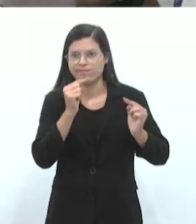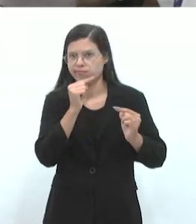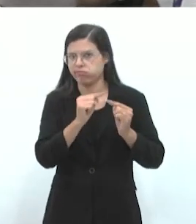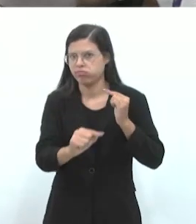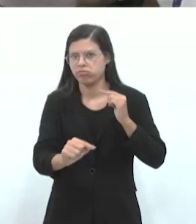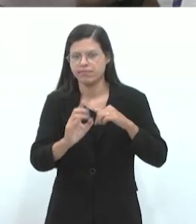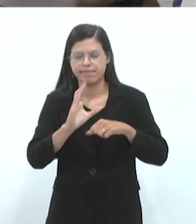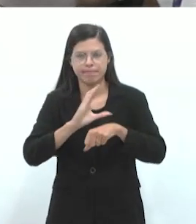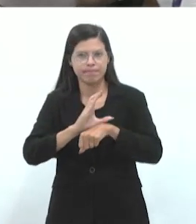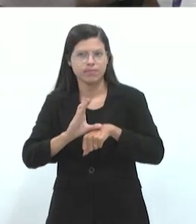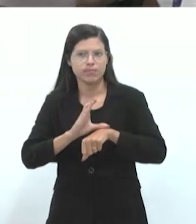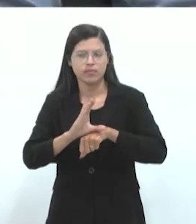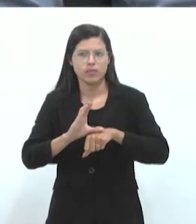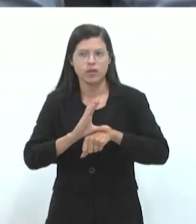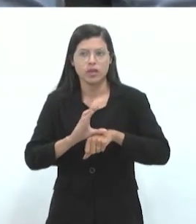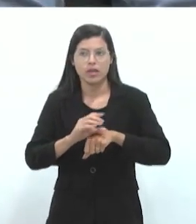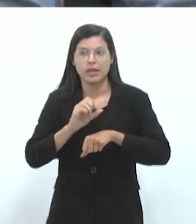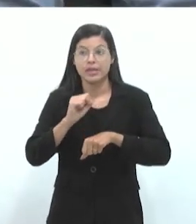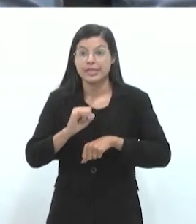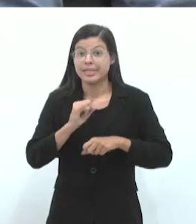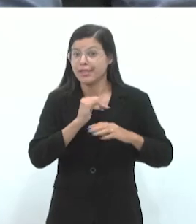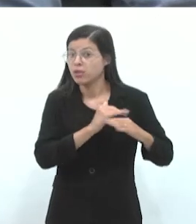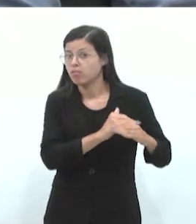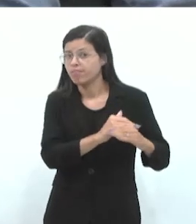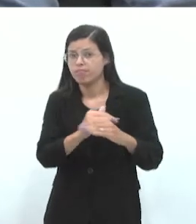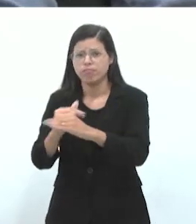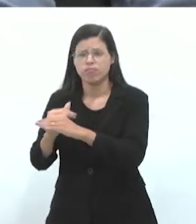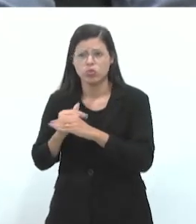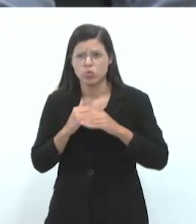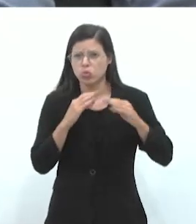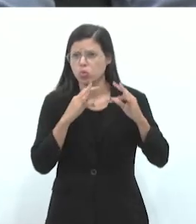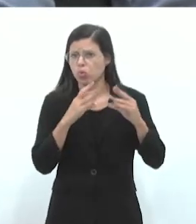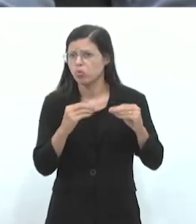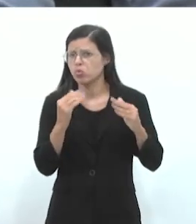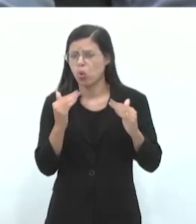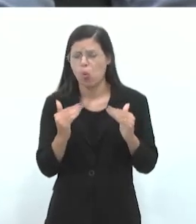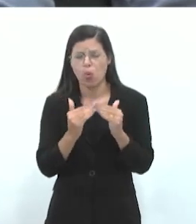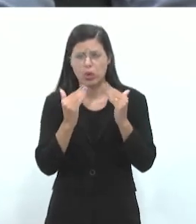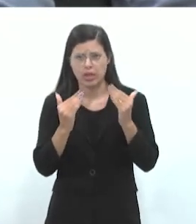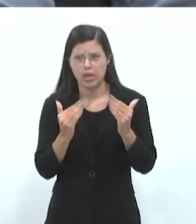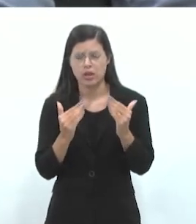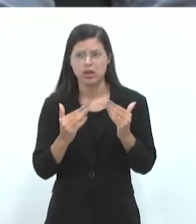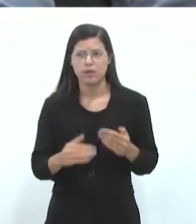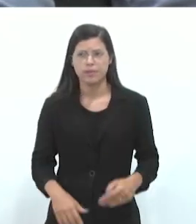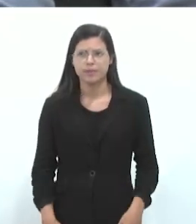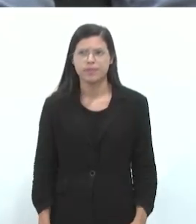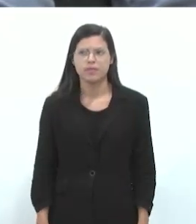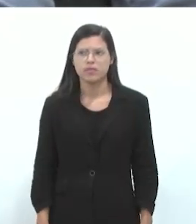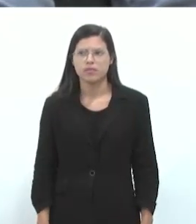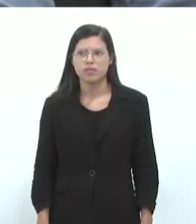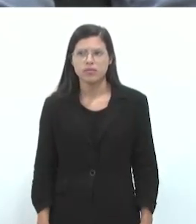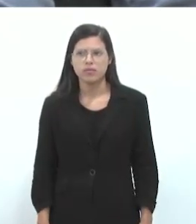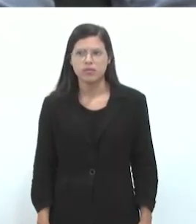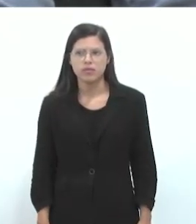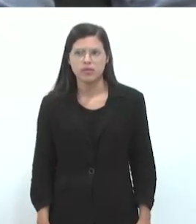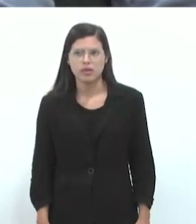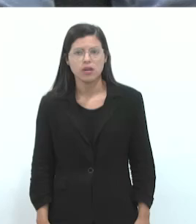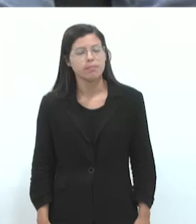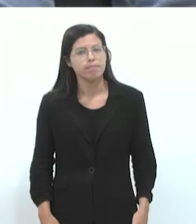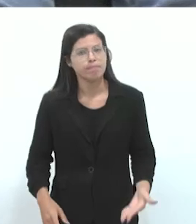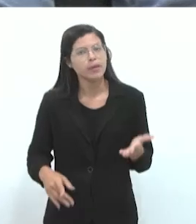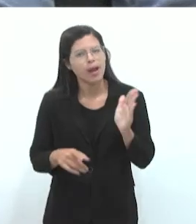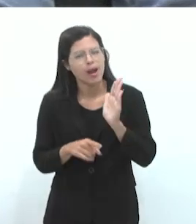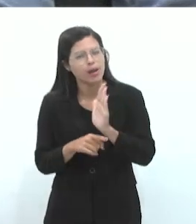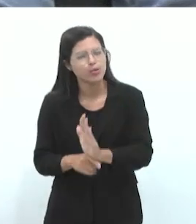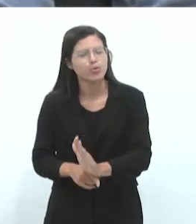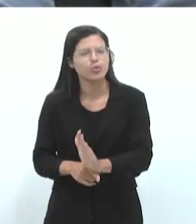inconstitucional. Se for unanimidade pela inconstitucionalidade, e para fazer um agrado ao parlamentar,